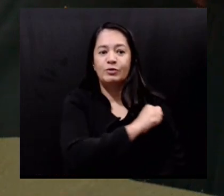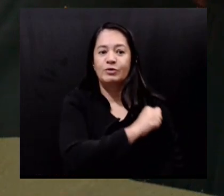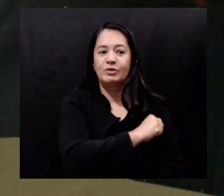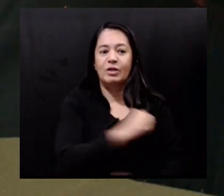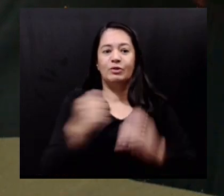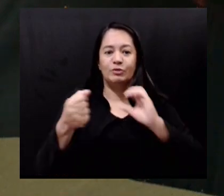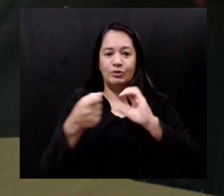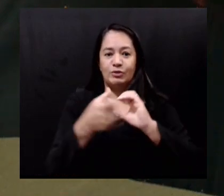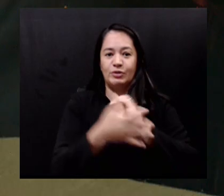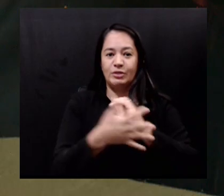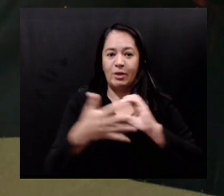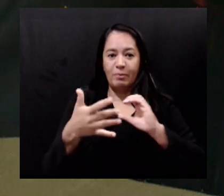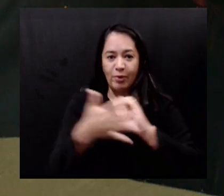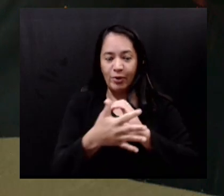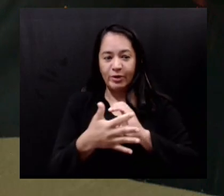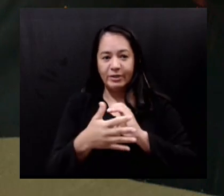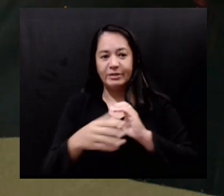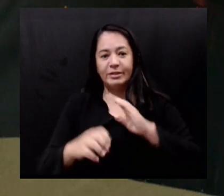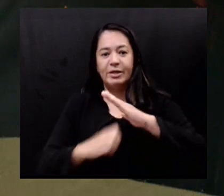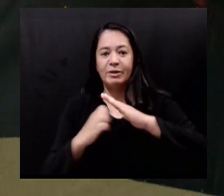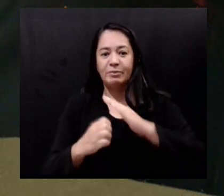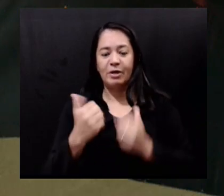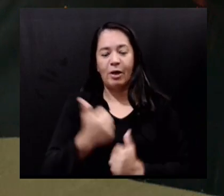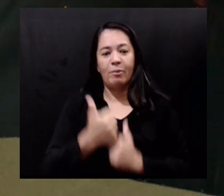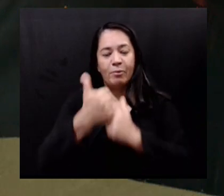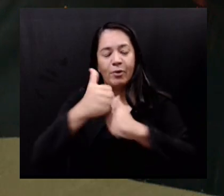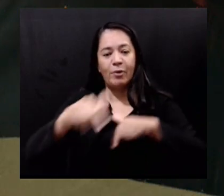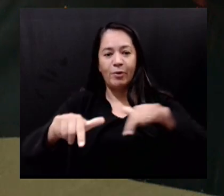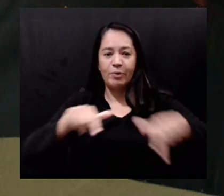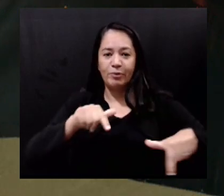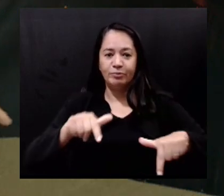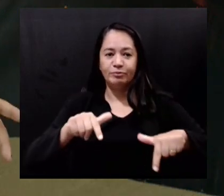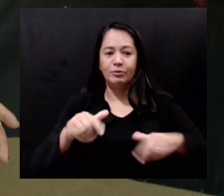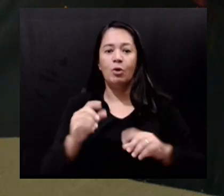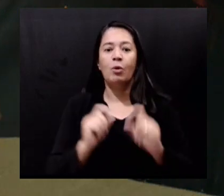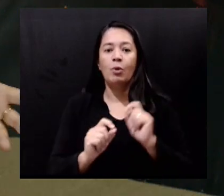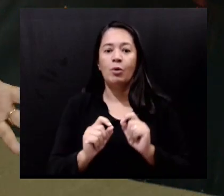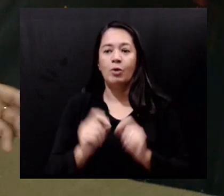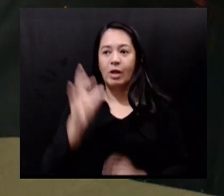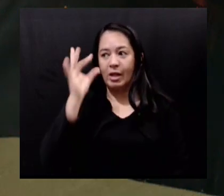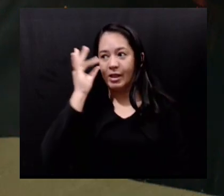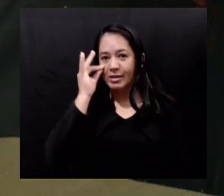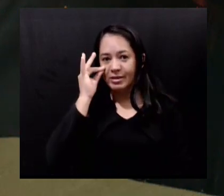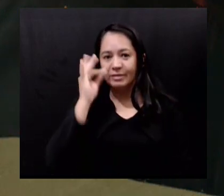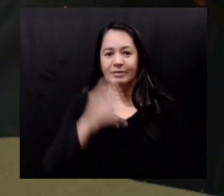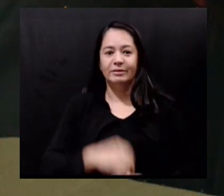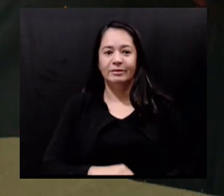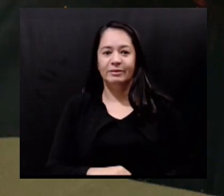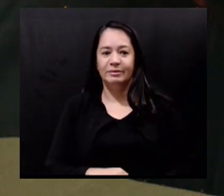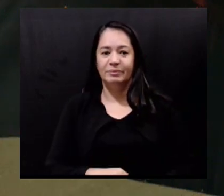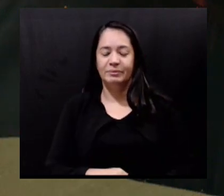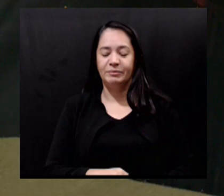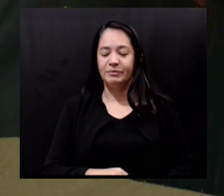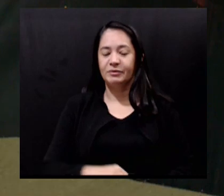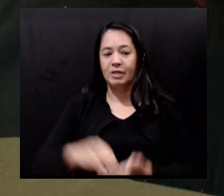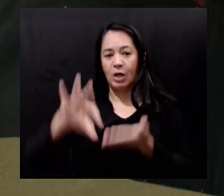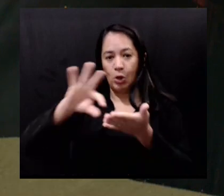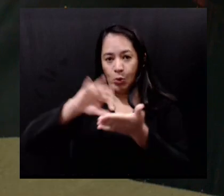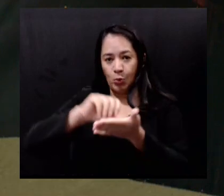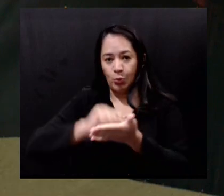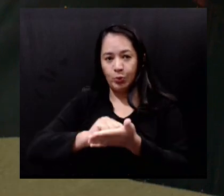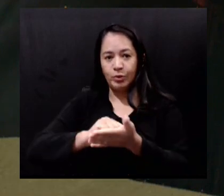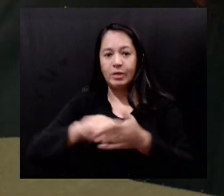Público de Apoio ao Trabalhador vão se fazer presente e para realizar o cadastro e também